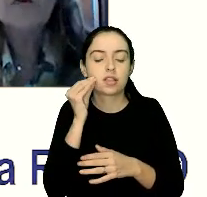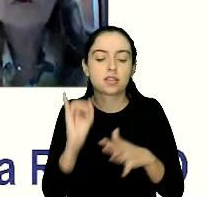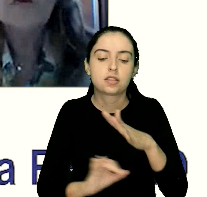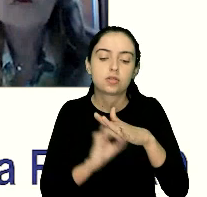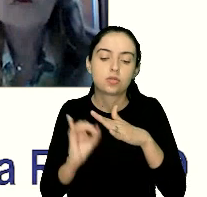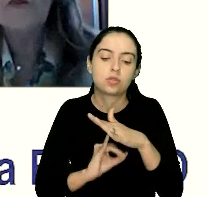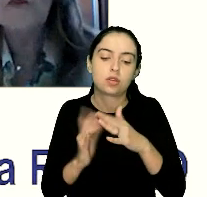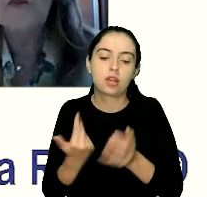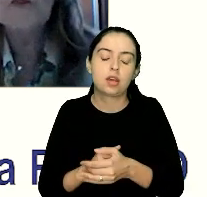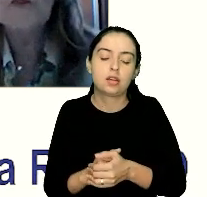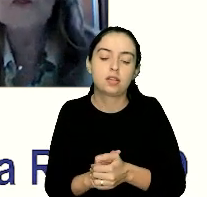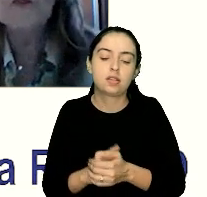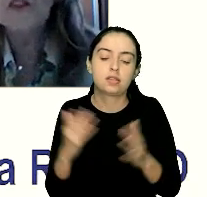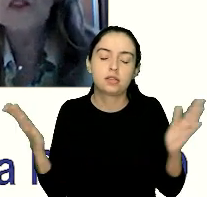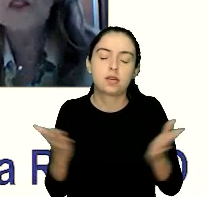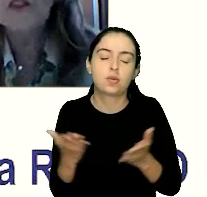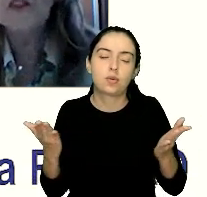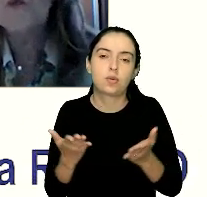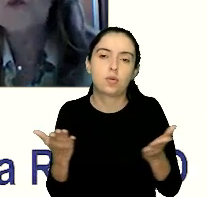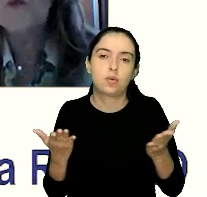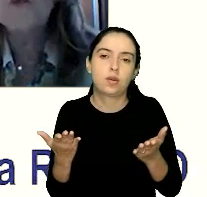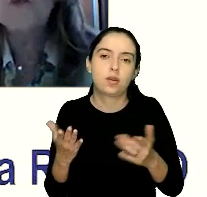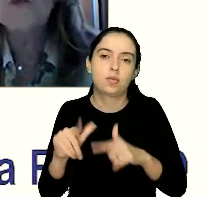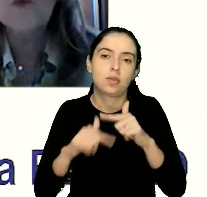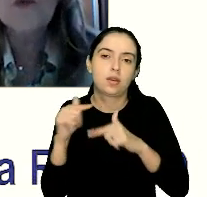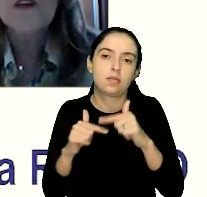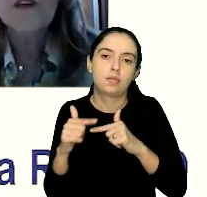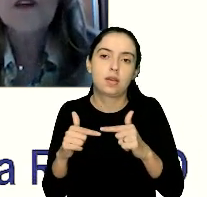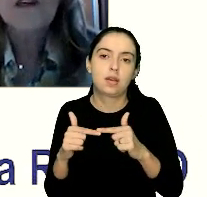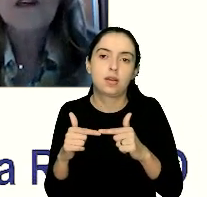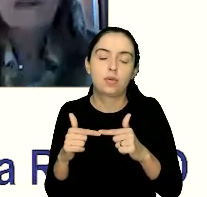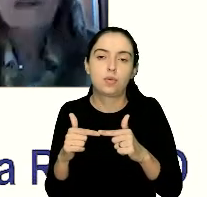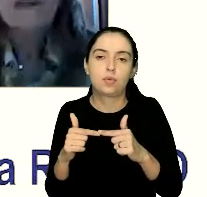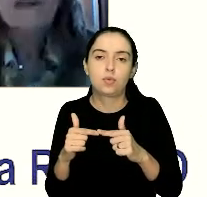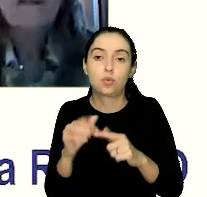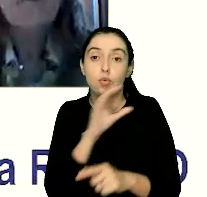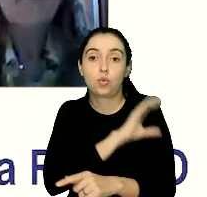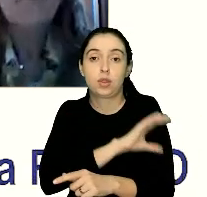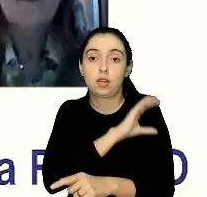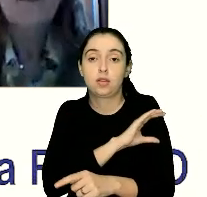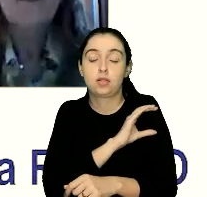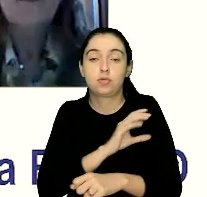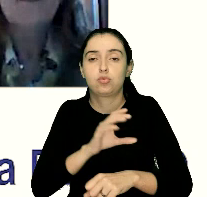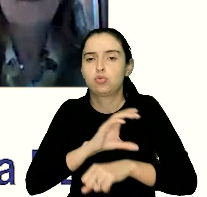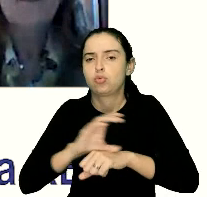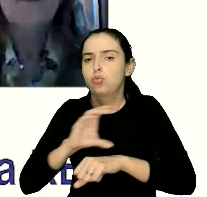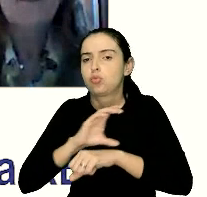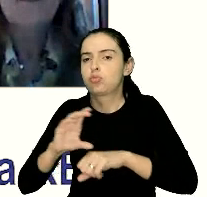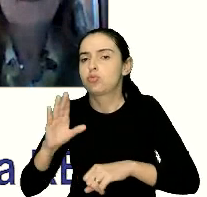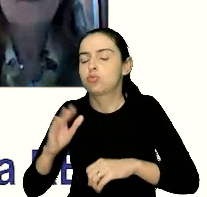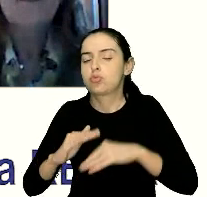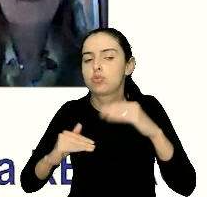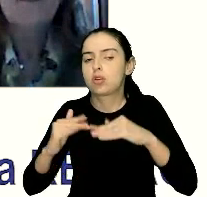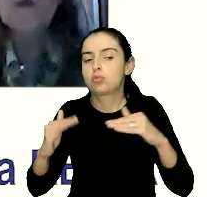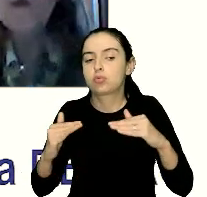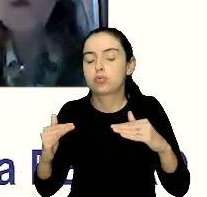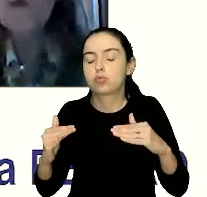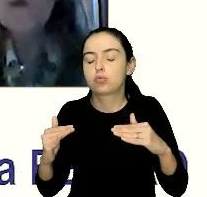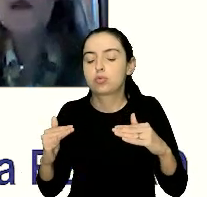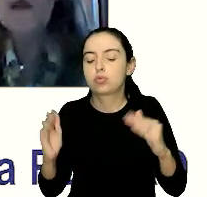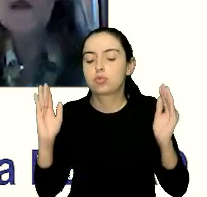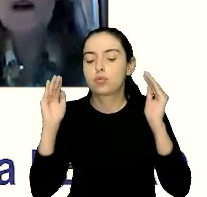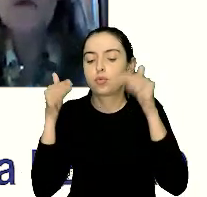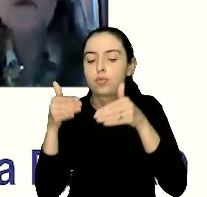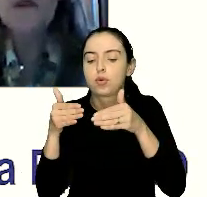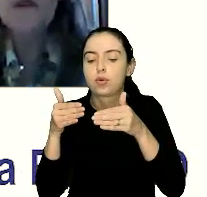eu trabalho como coordenadora de alguns cursos que o SAMPO, que é o Grupo de